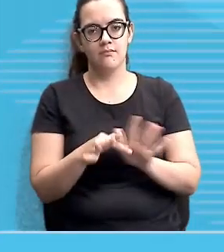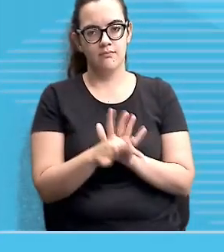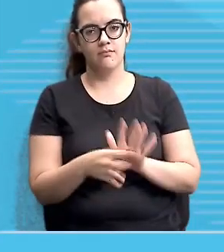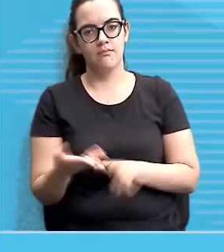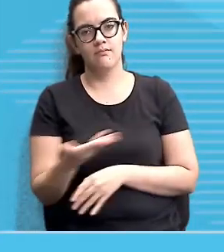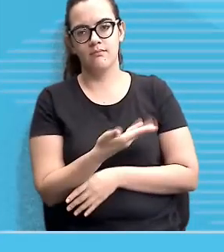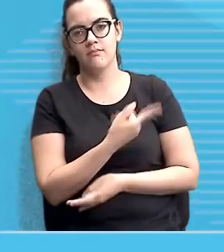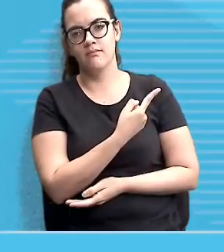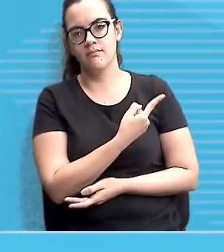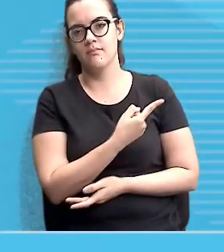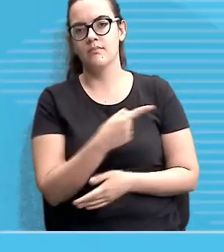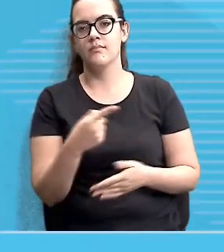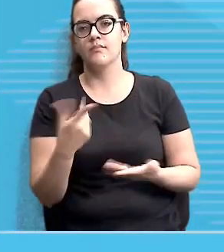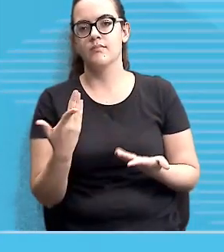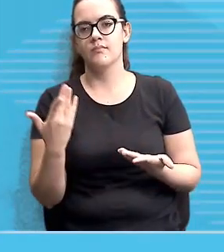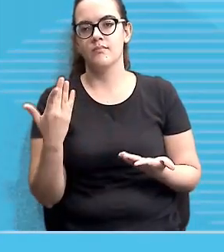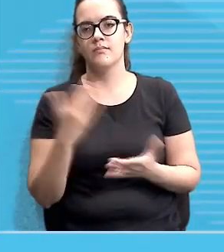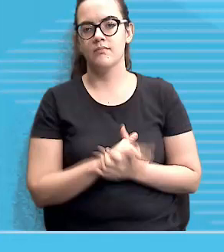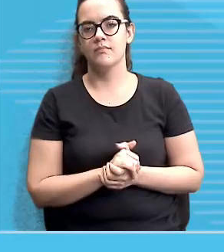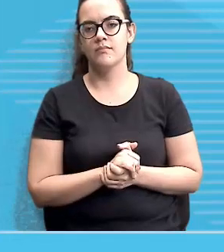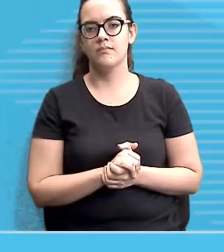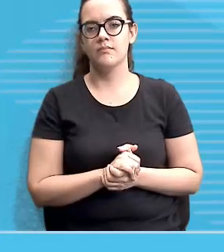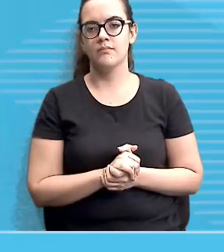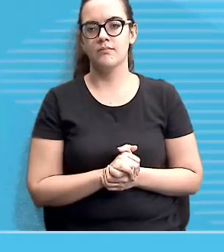o show de bola jovens